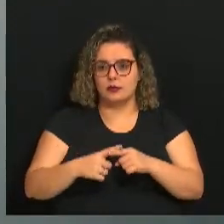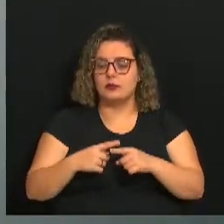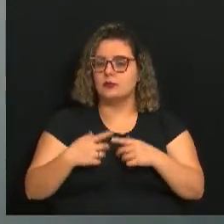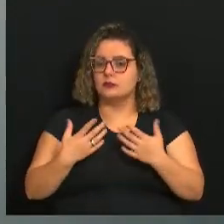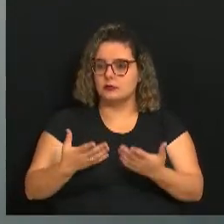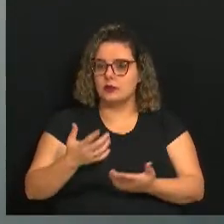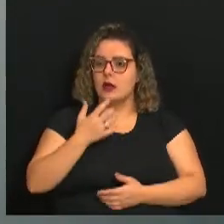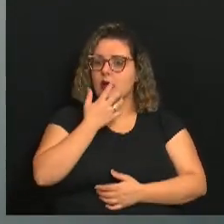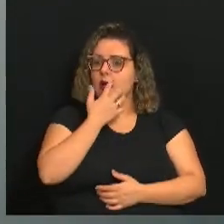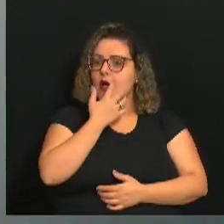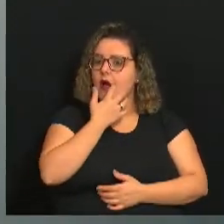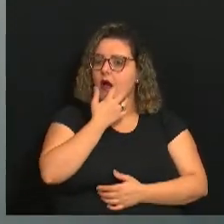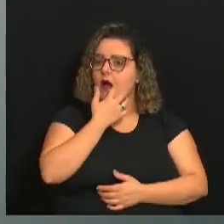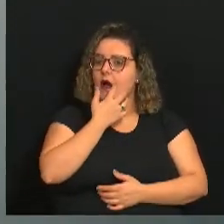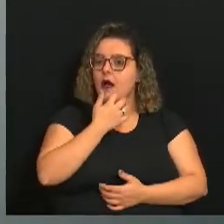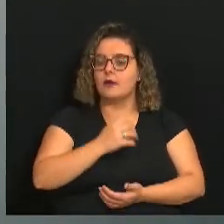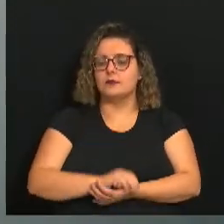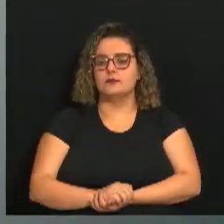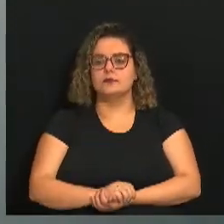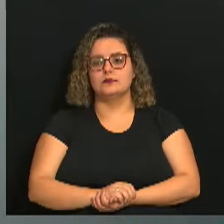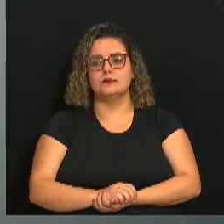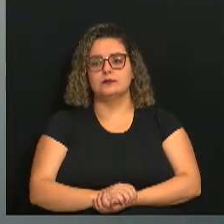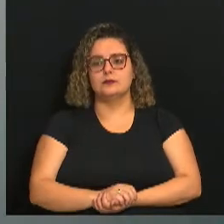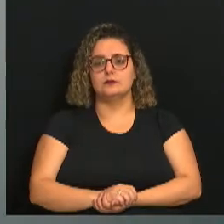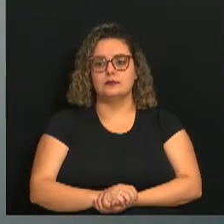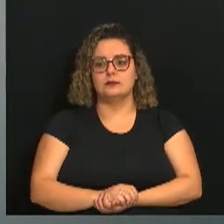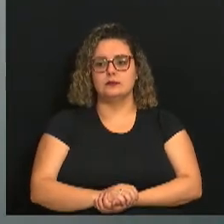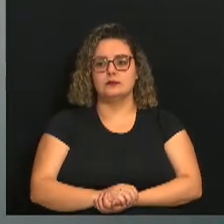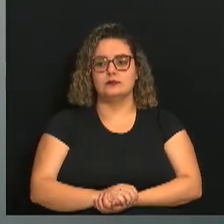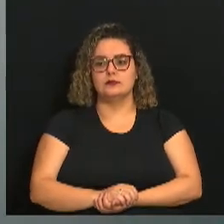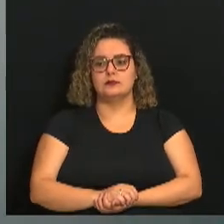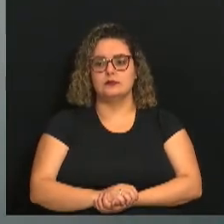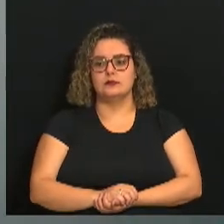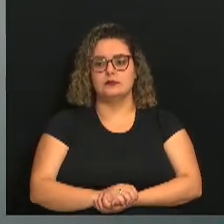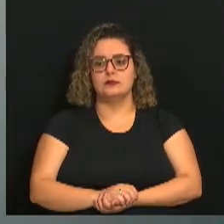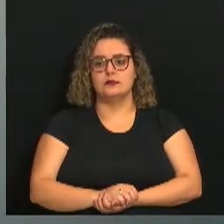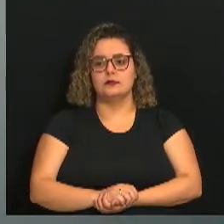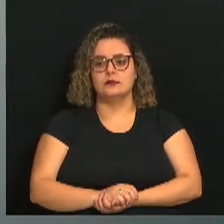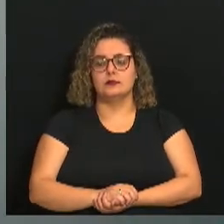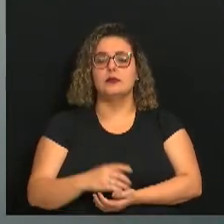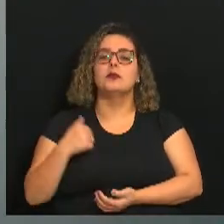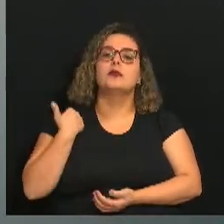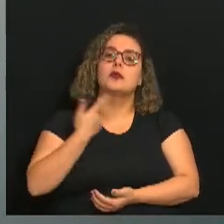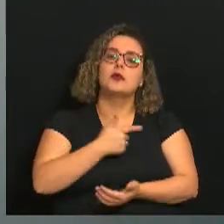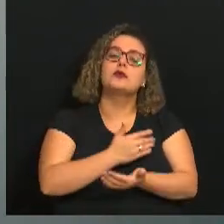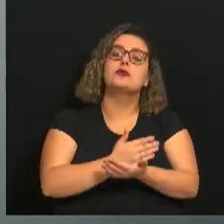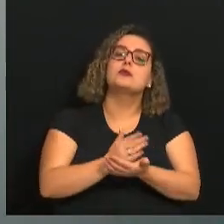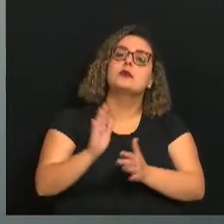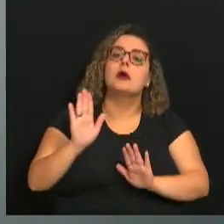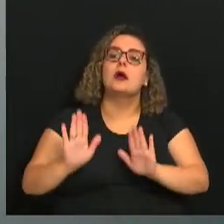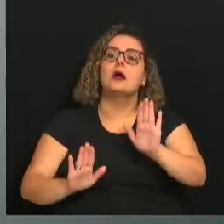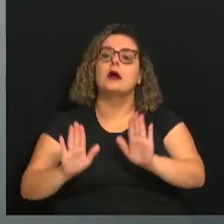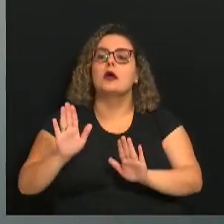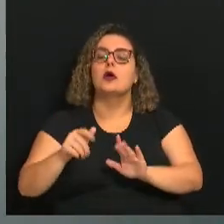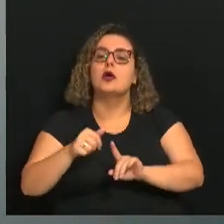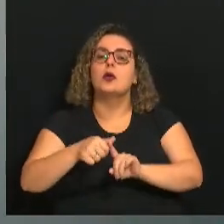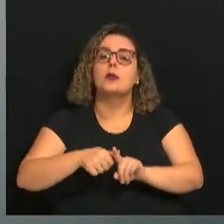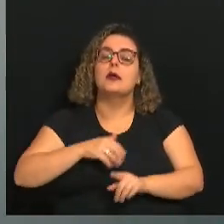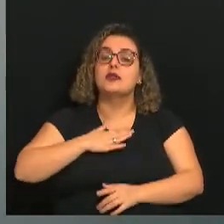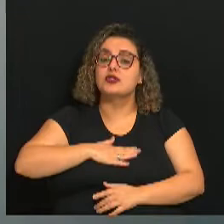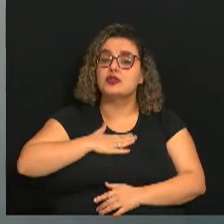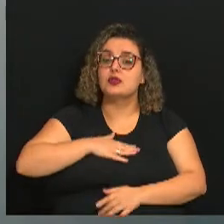vereador colocou, ela andou, a gente começou essa licitação em agosto do ano